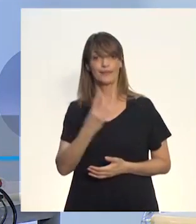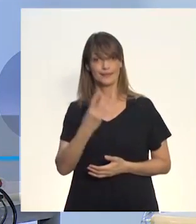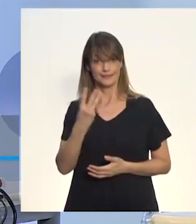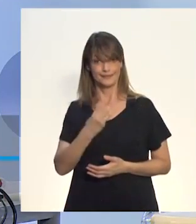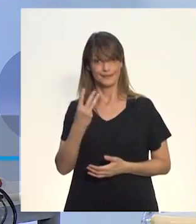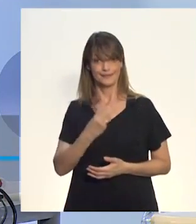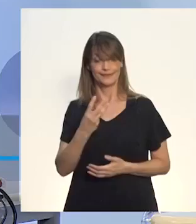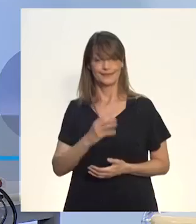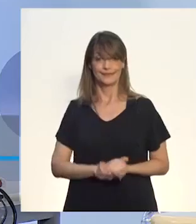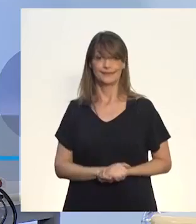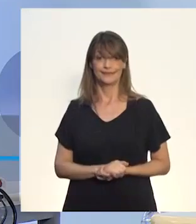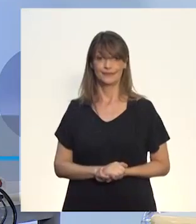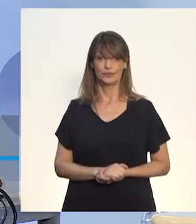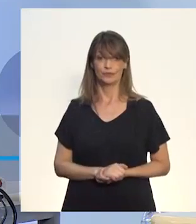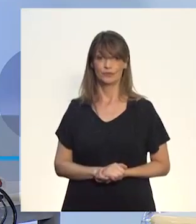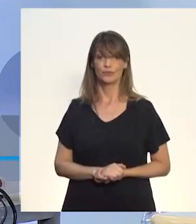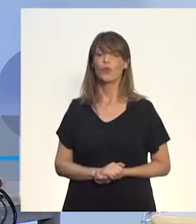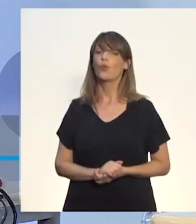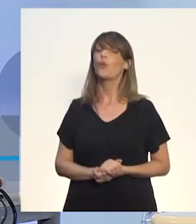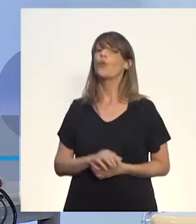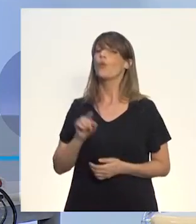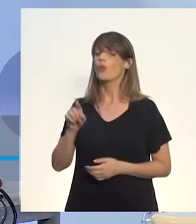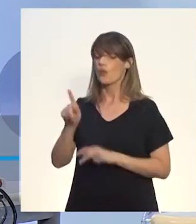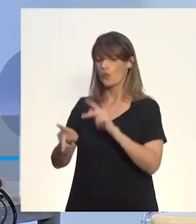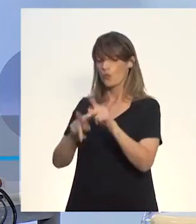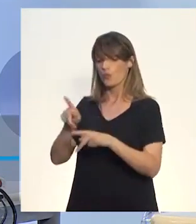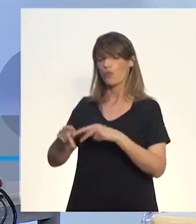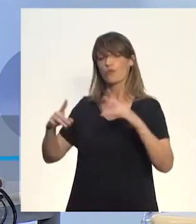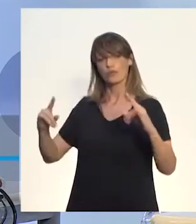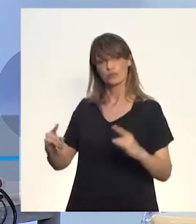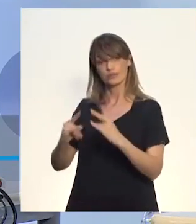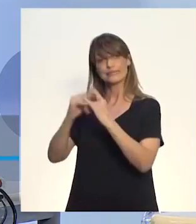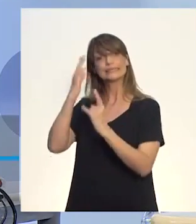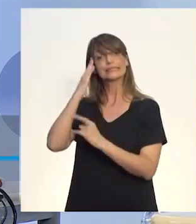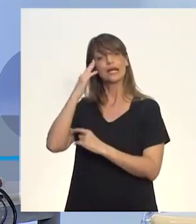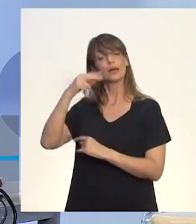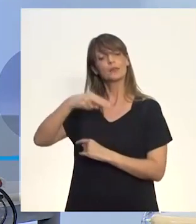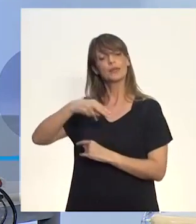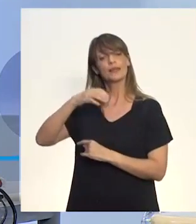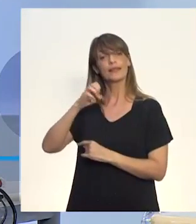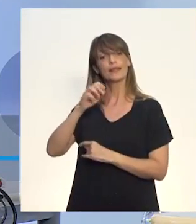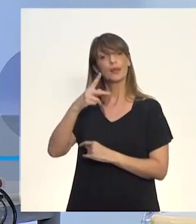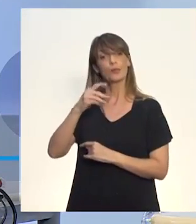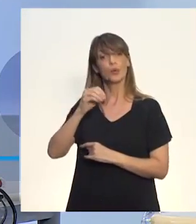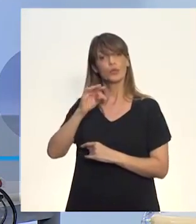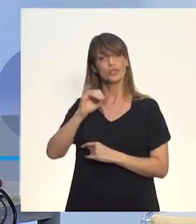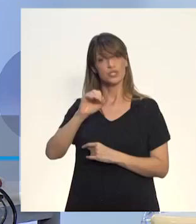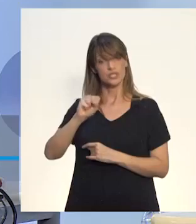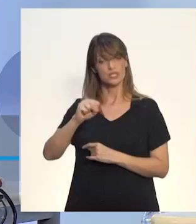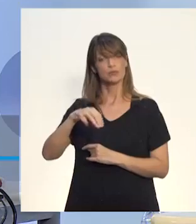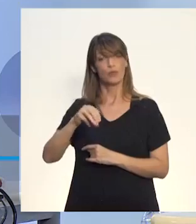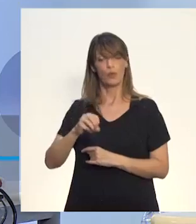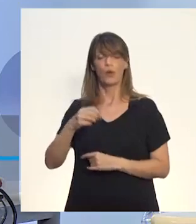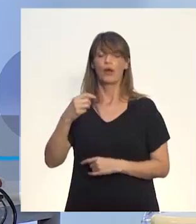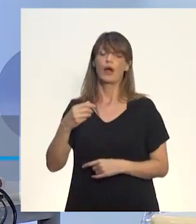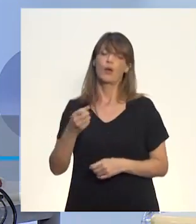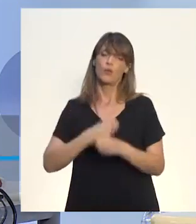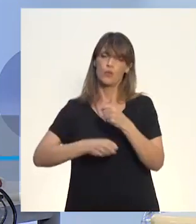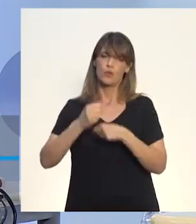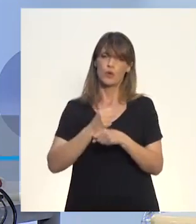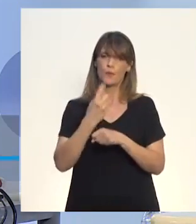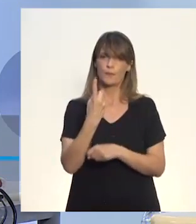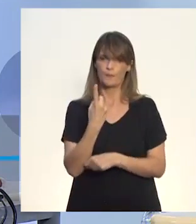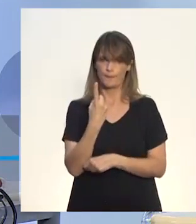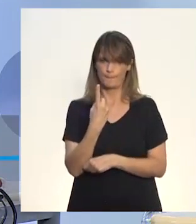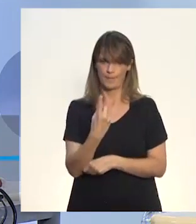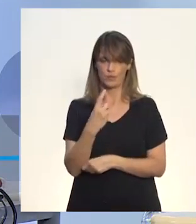de nepotismo. Por quê? Teve o Napoleão I, né, lá em 1804. Depois, em 1815, o filho